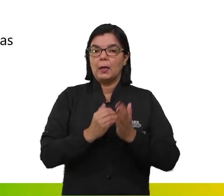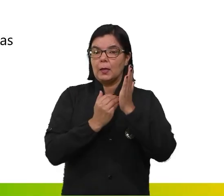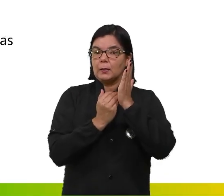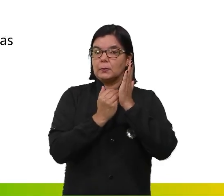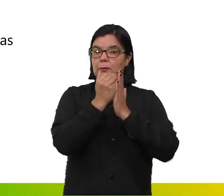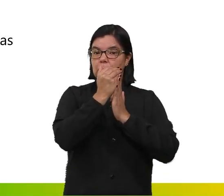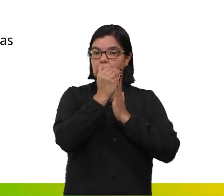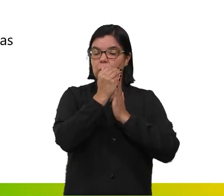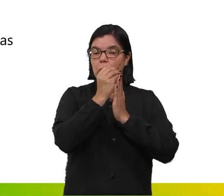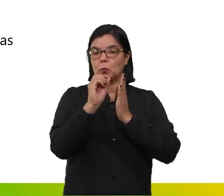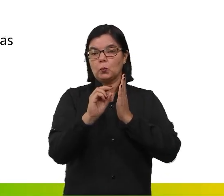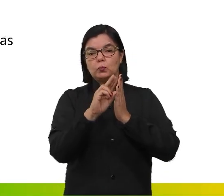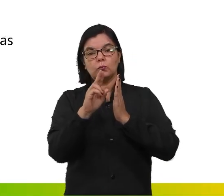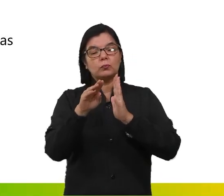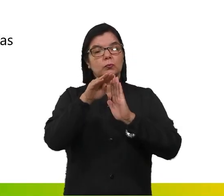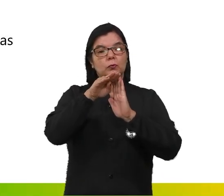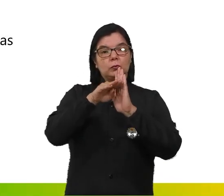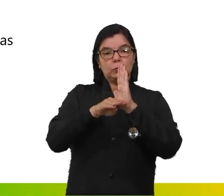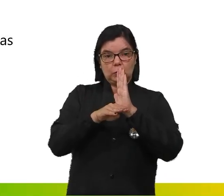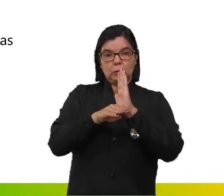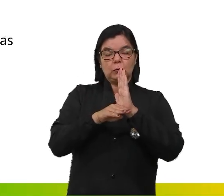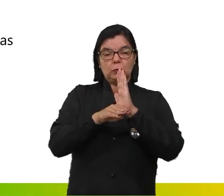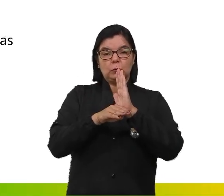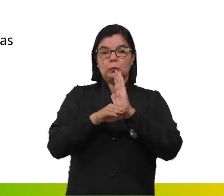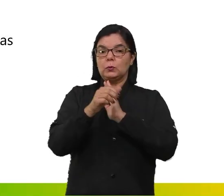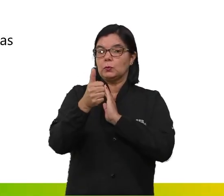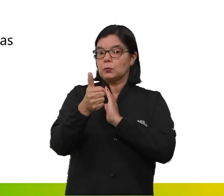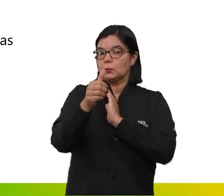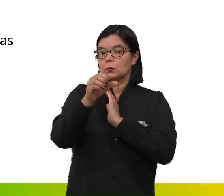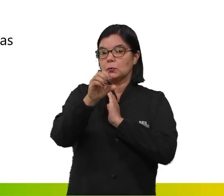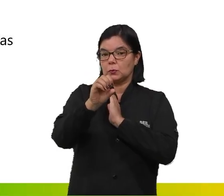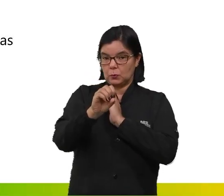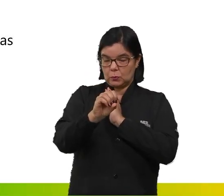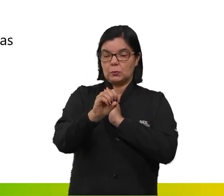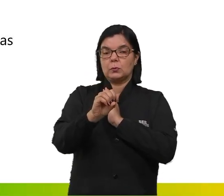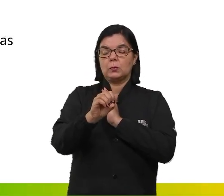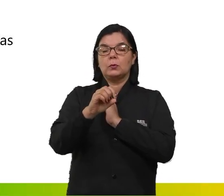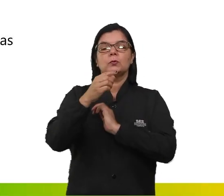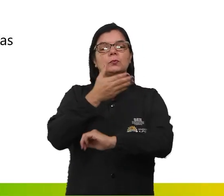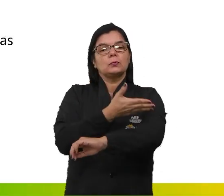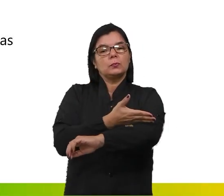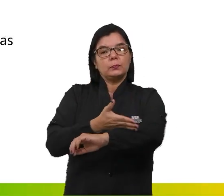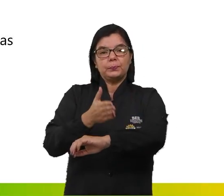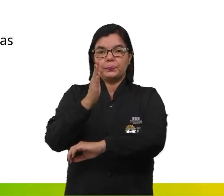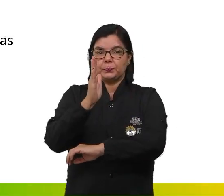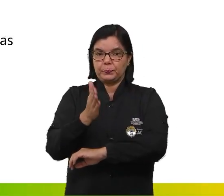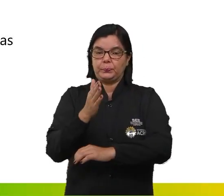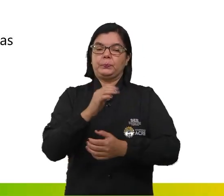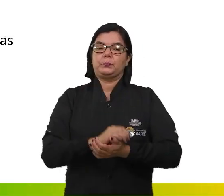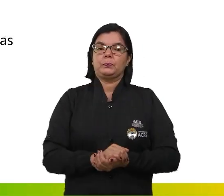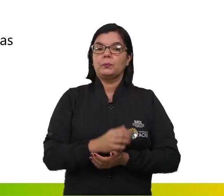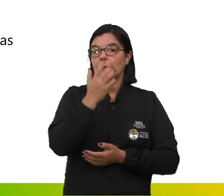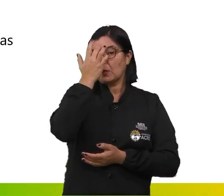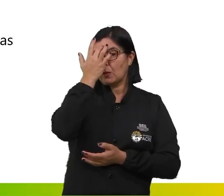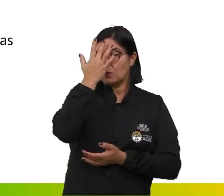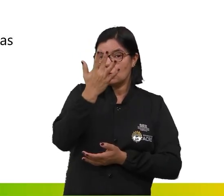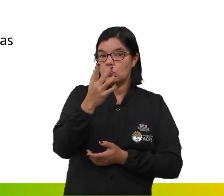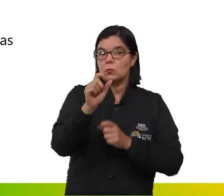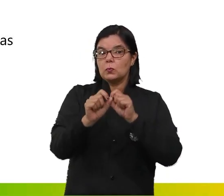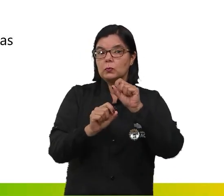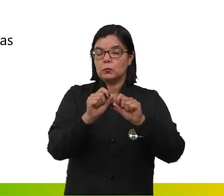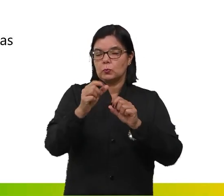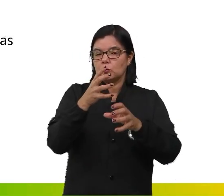aumentam ou diminuem por fatores de 10, aquelas unidades padrões que nós estamos acostumados. Isso facilita muito